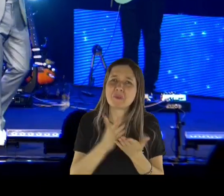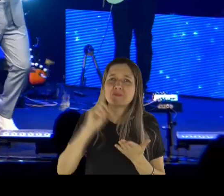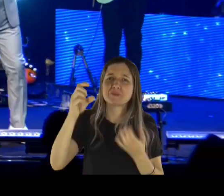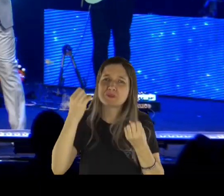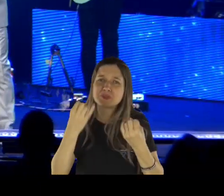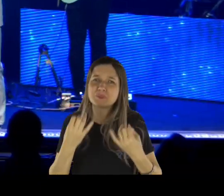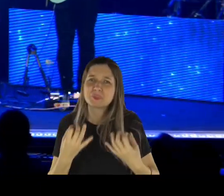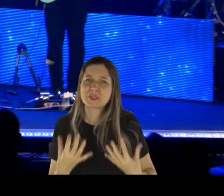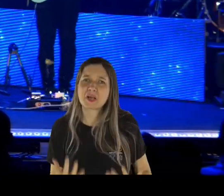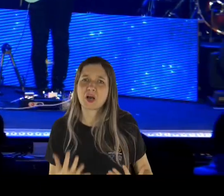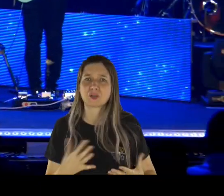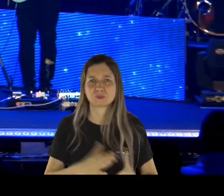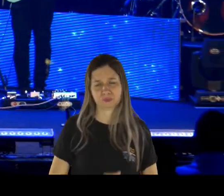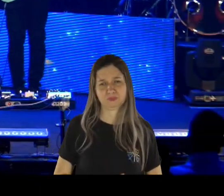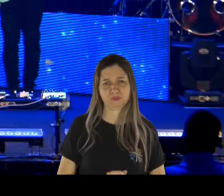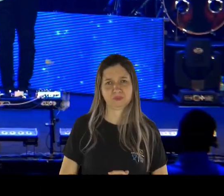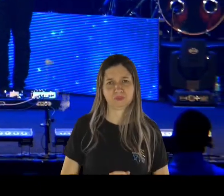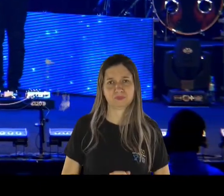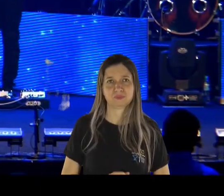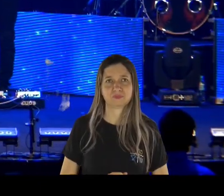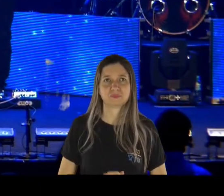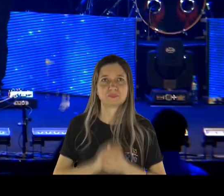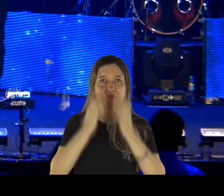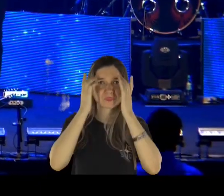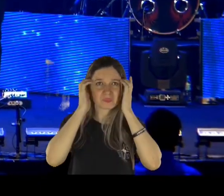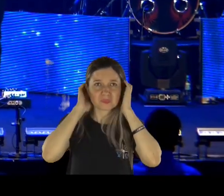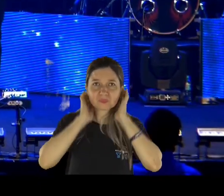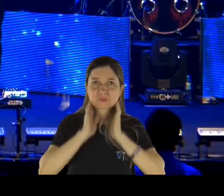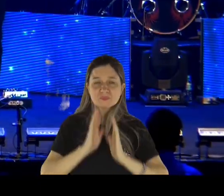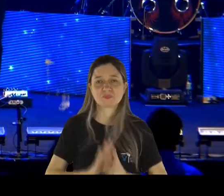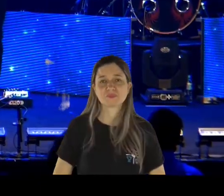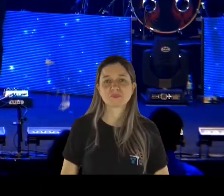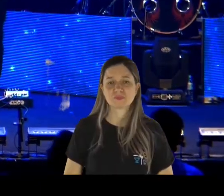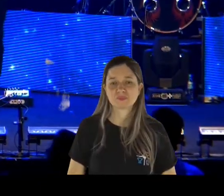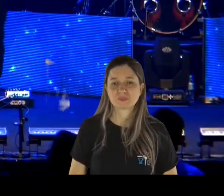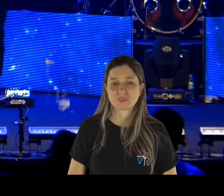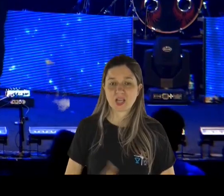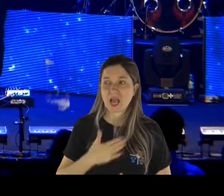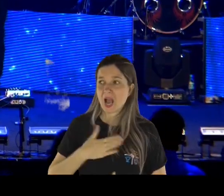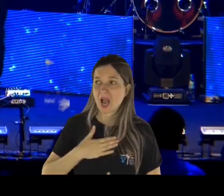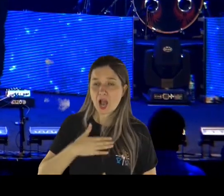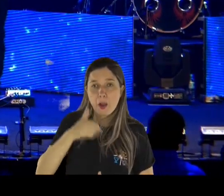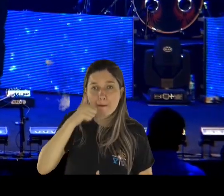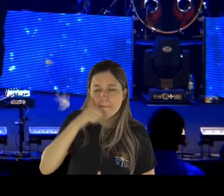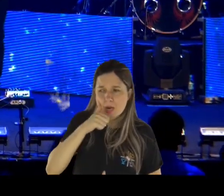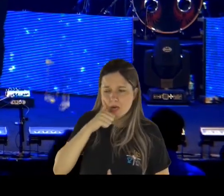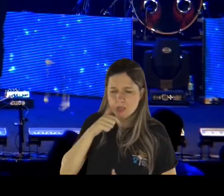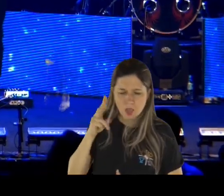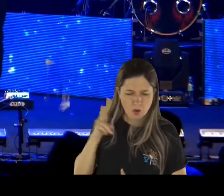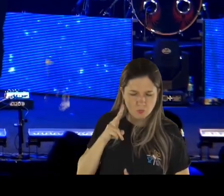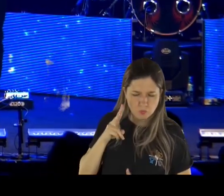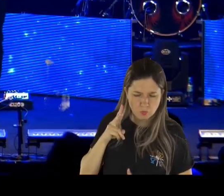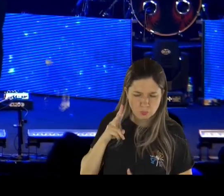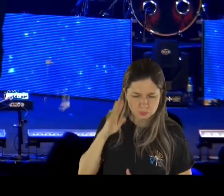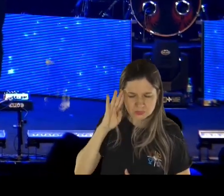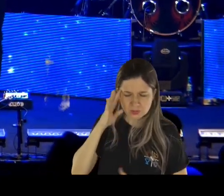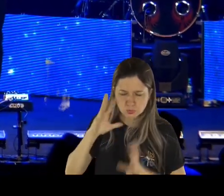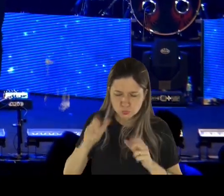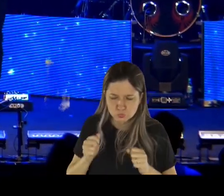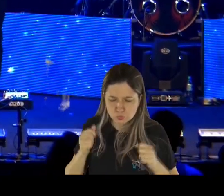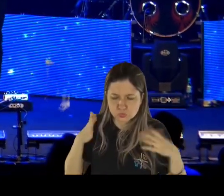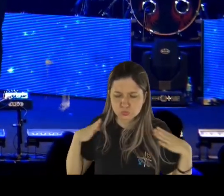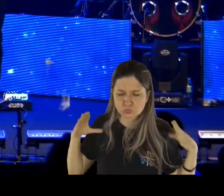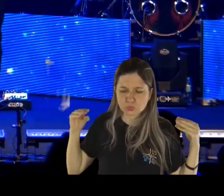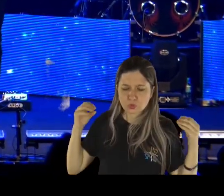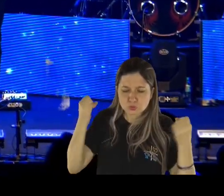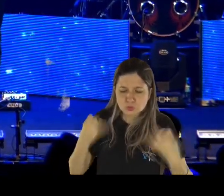então estou grávida. Falou que a minha parente Isabel está grávida de 6 meses já, ela é estéril. Ela já